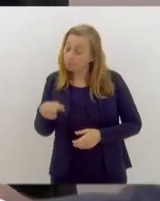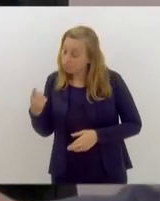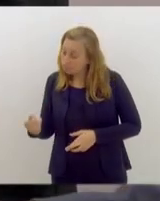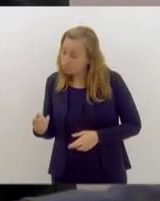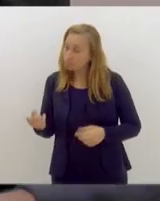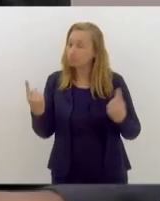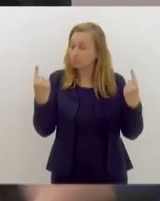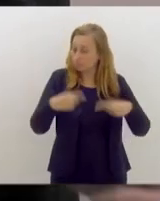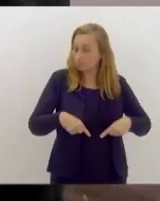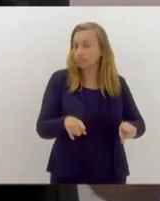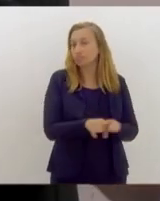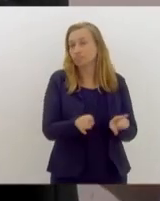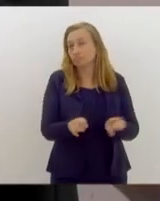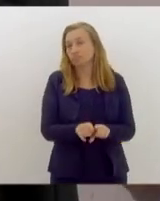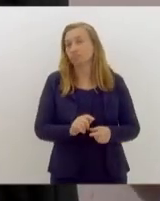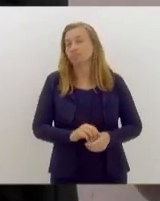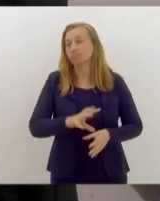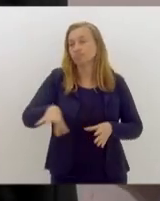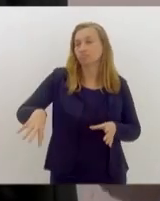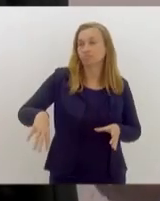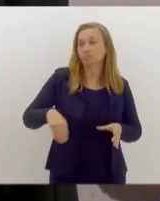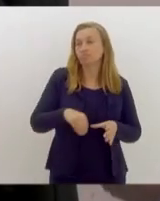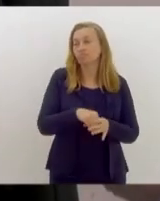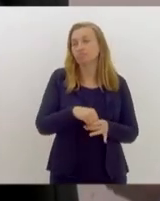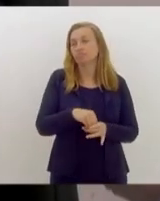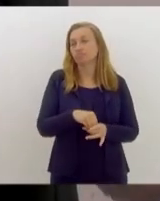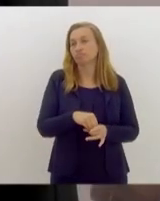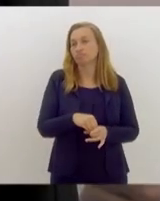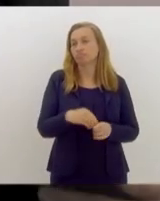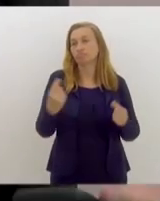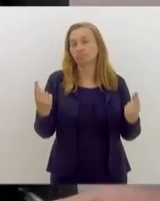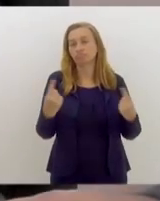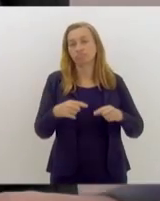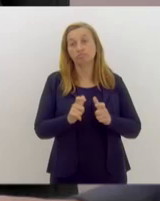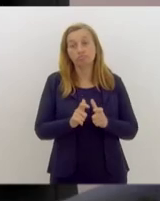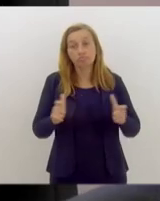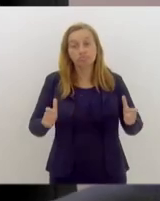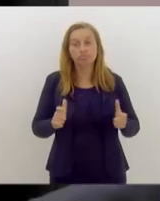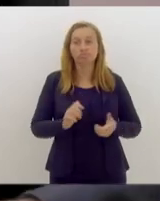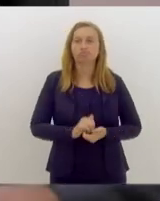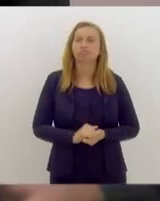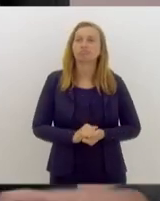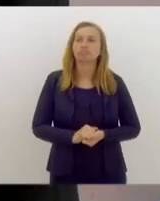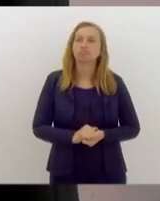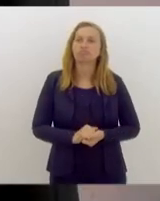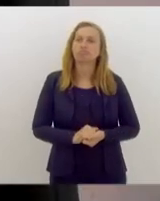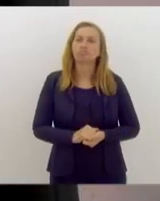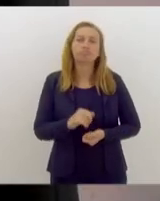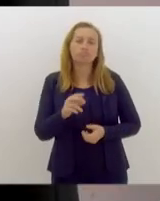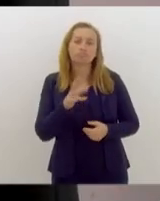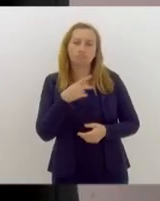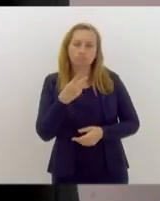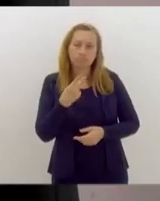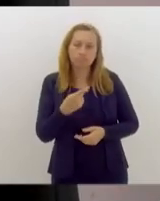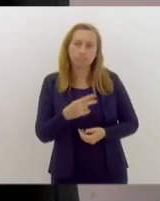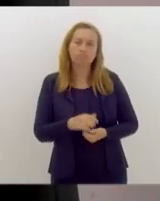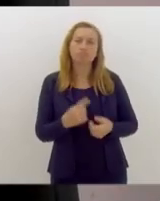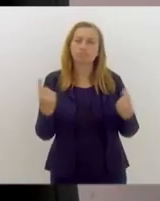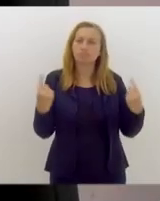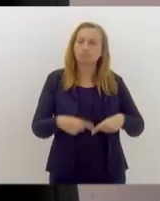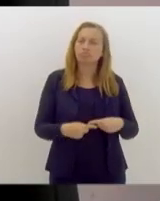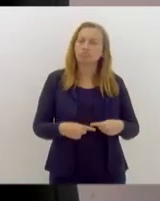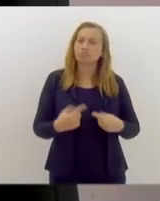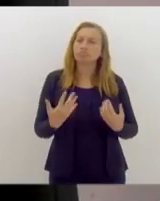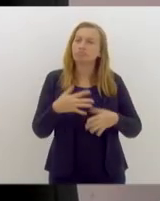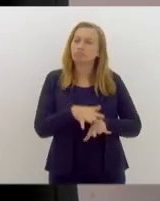Entre outros desafios, o desafio da inclusão é um desafio de grande monta. E aí, eu não me refiro apenas ao desafio da